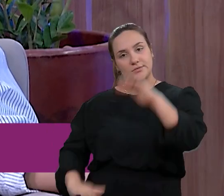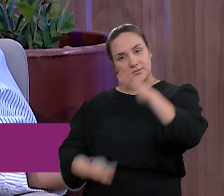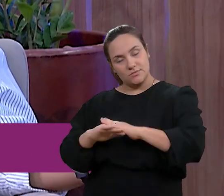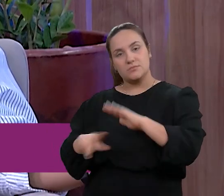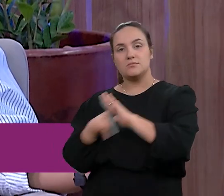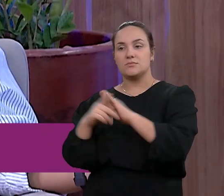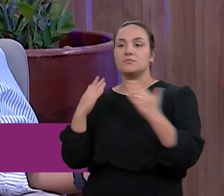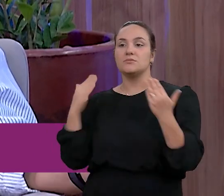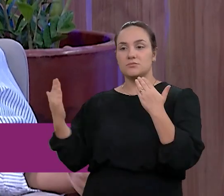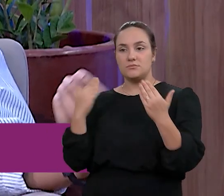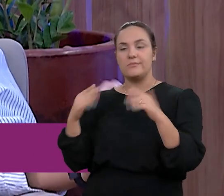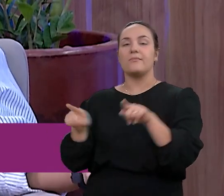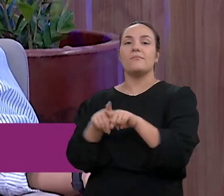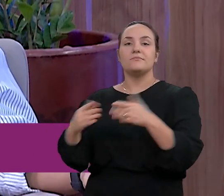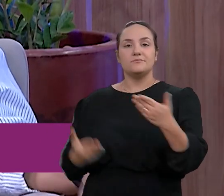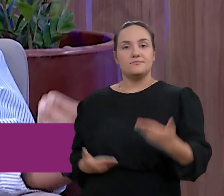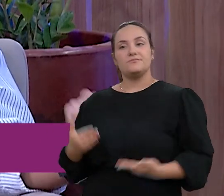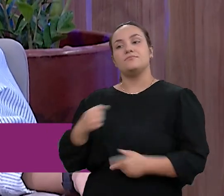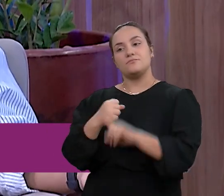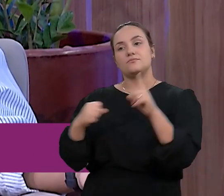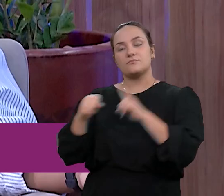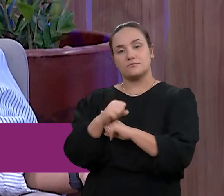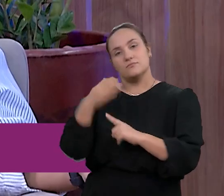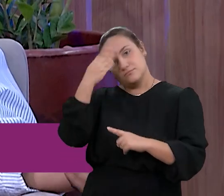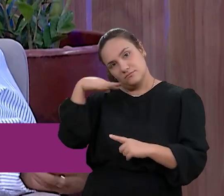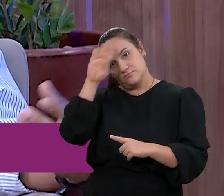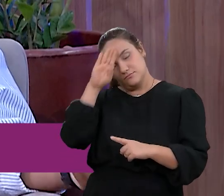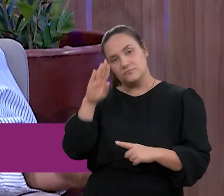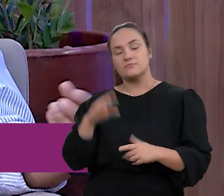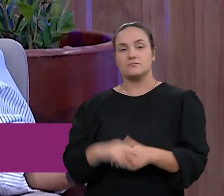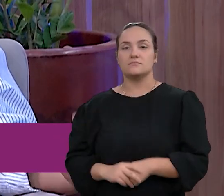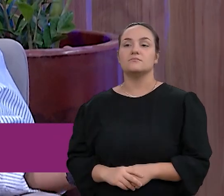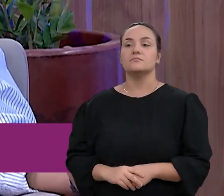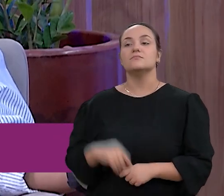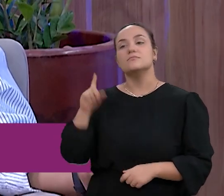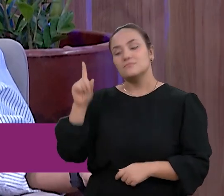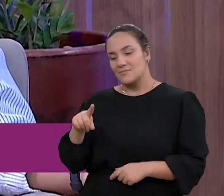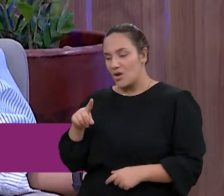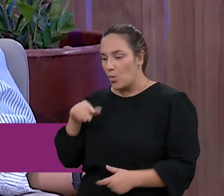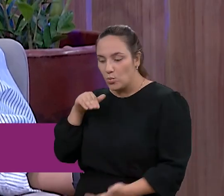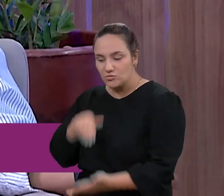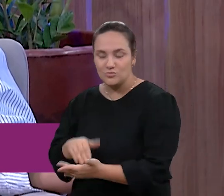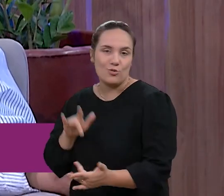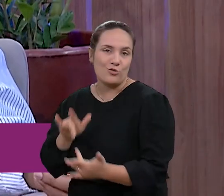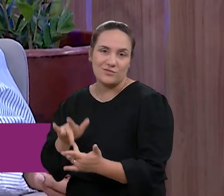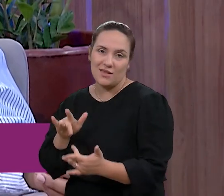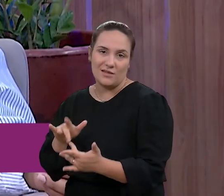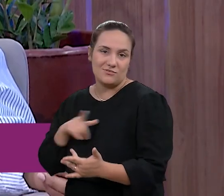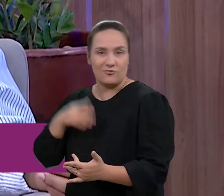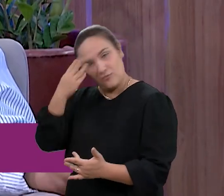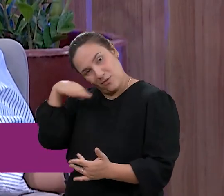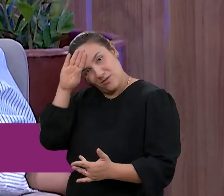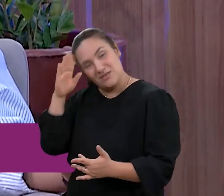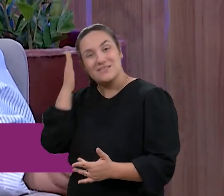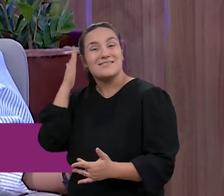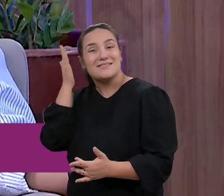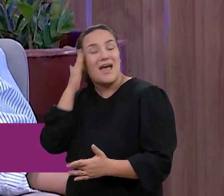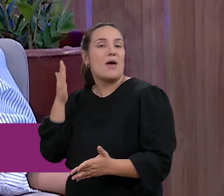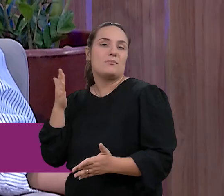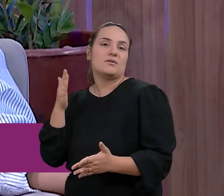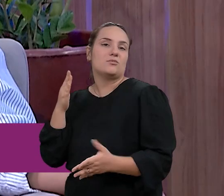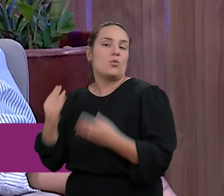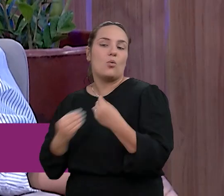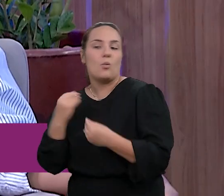profissionais de Psicologia de Serviço Social de enfermagem que nós podemos dizer assim que são os profissionais da ponta que tem um conhecimento